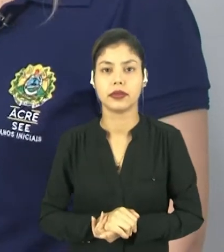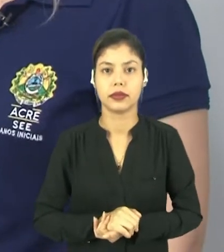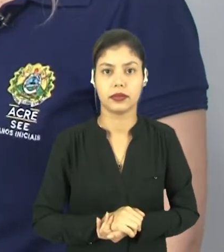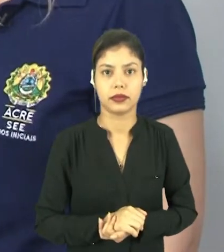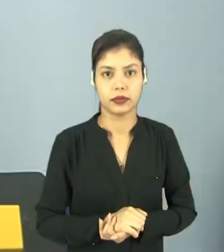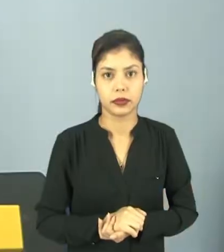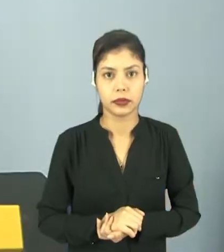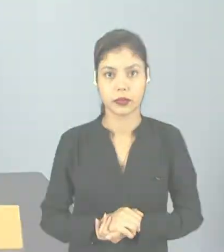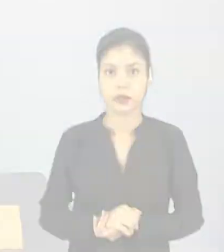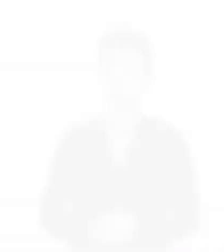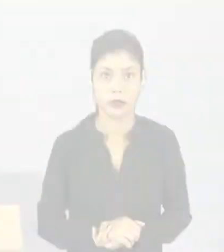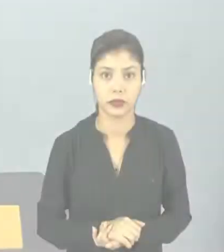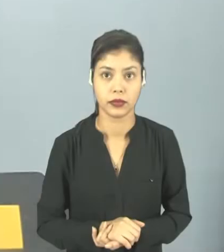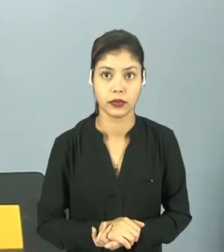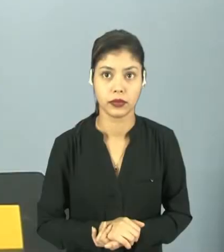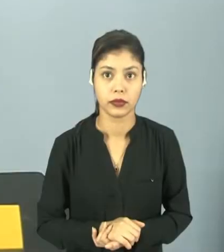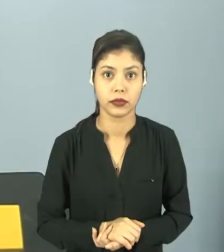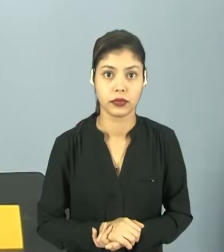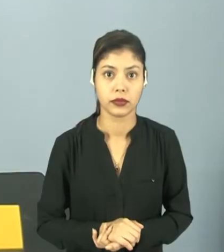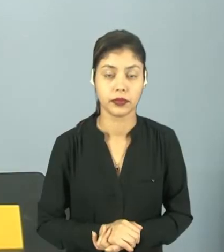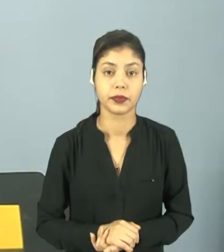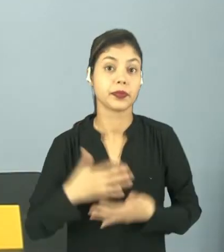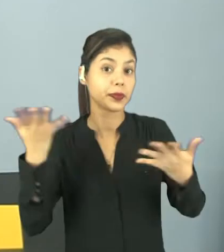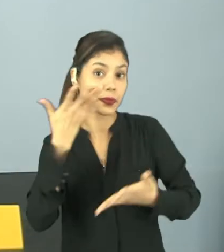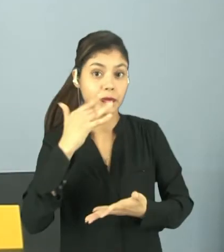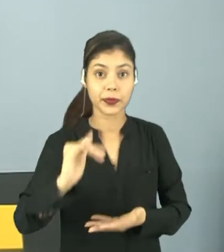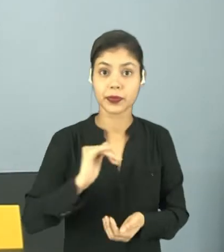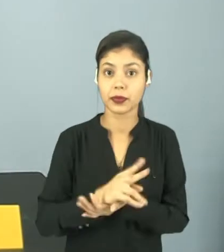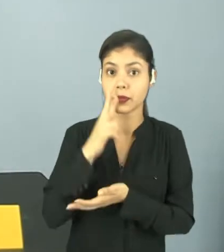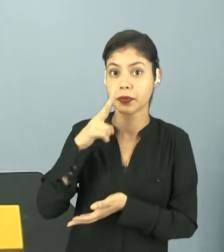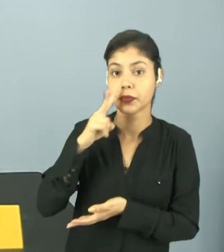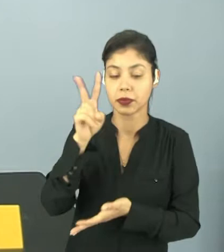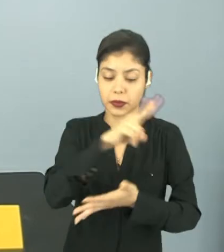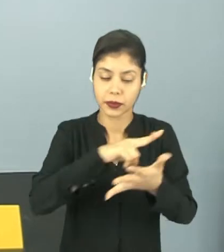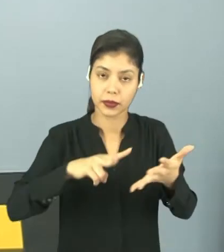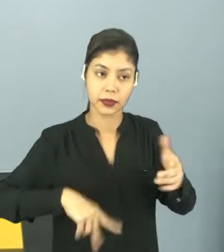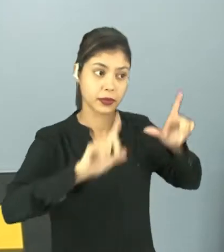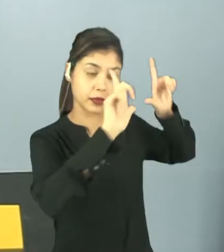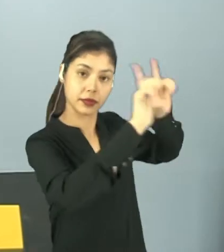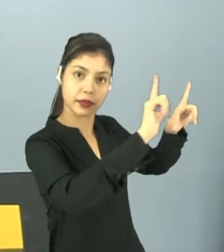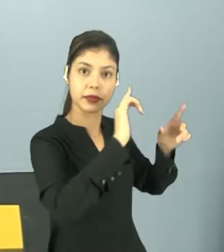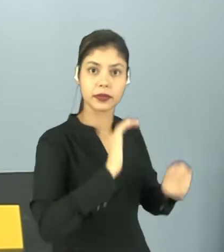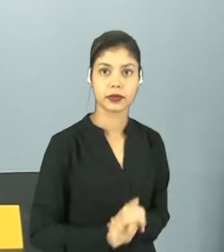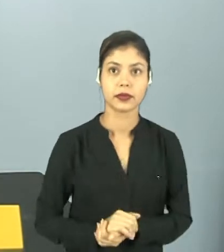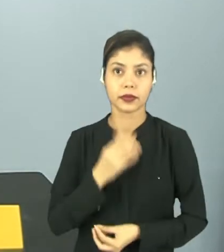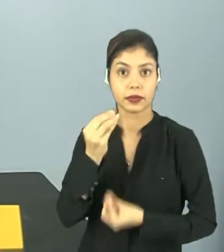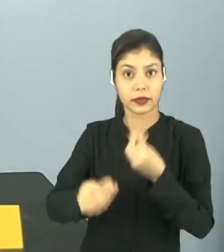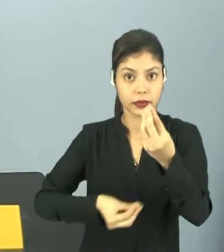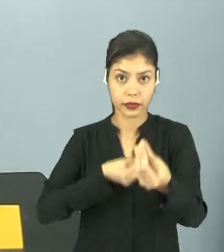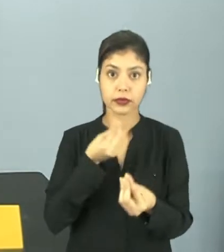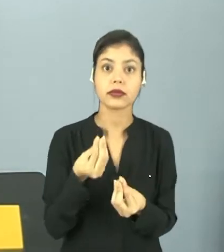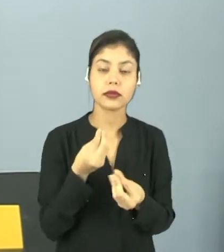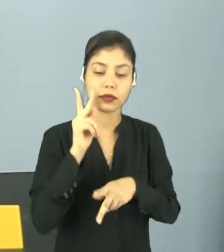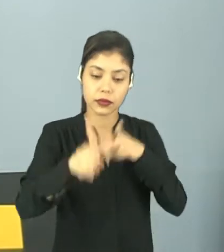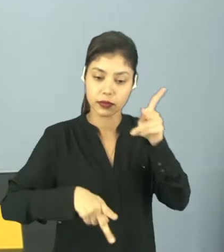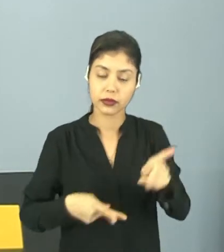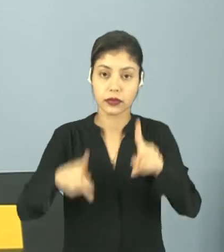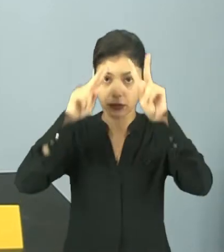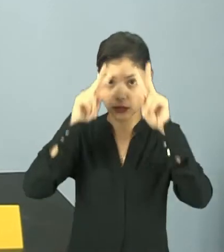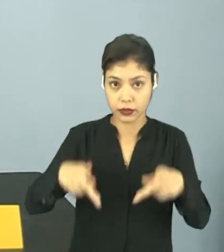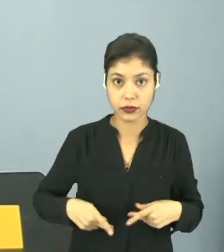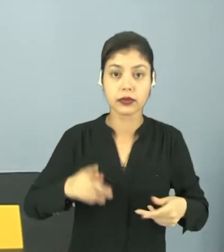História Liga Mundo. Então, crianças, vocês viram através da leitura do cartaz como que os povos